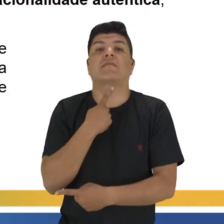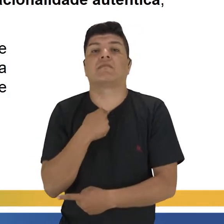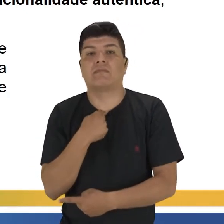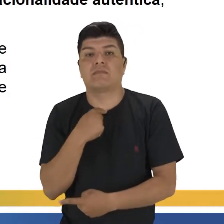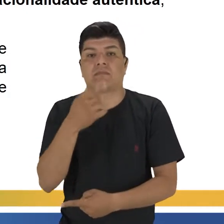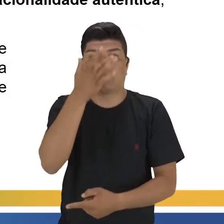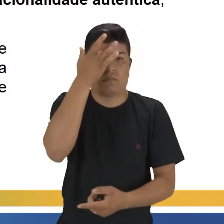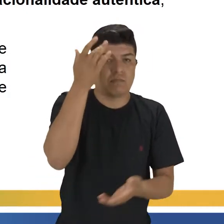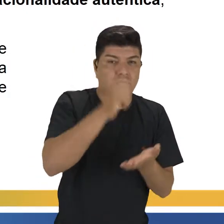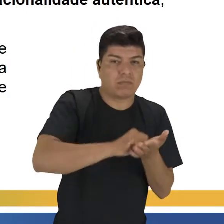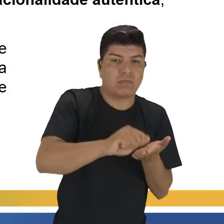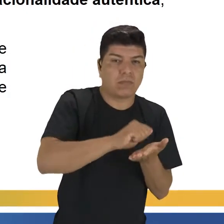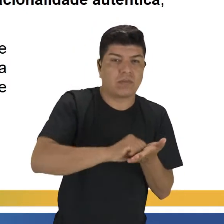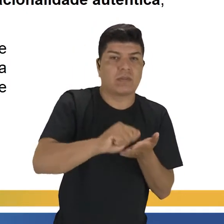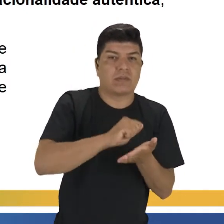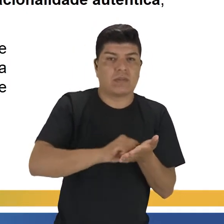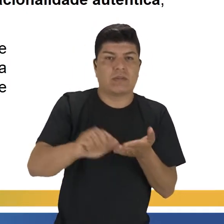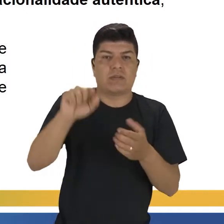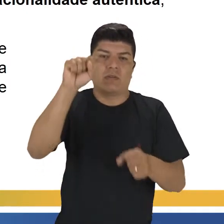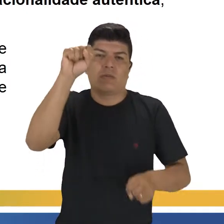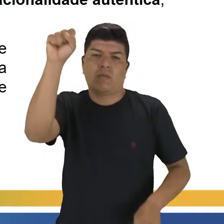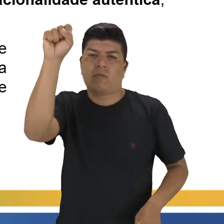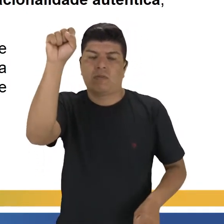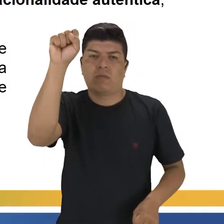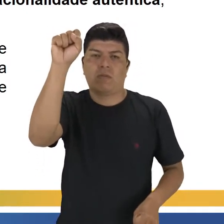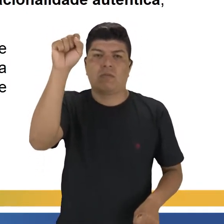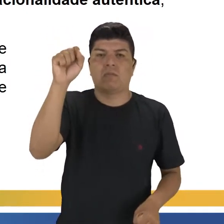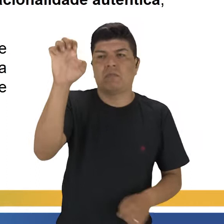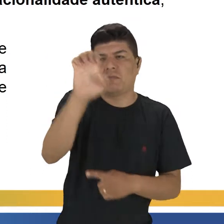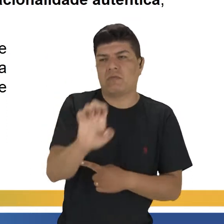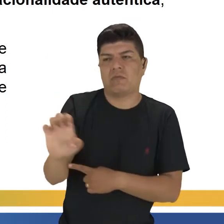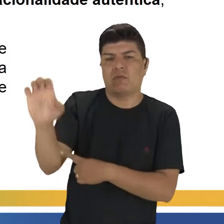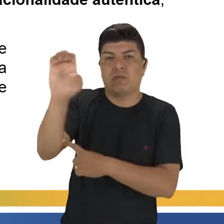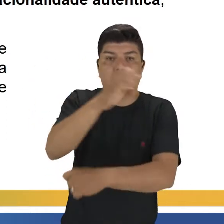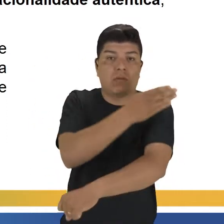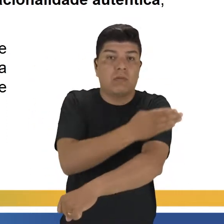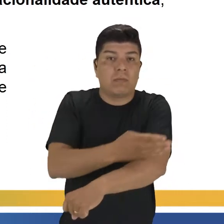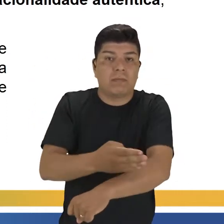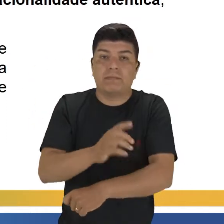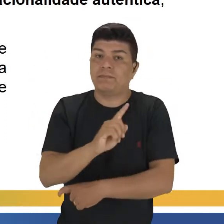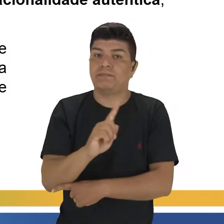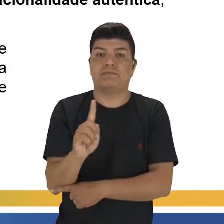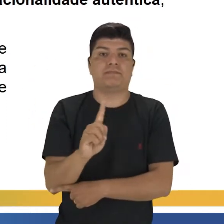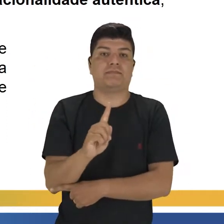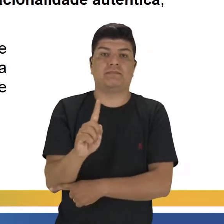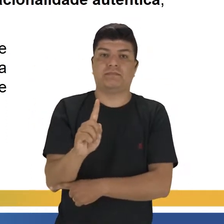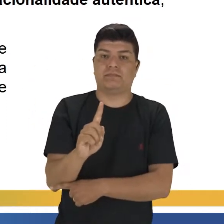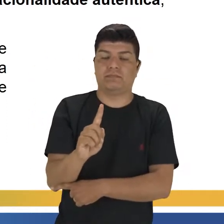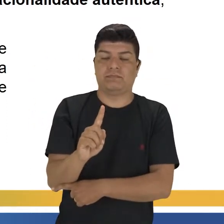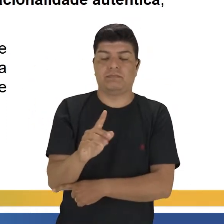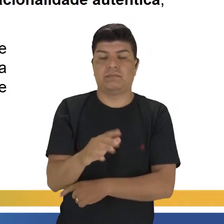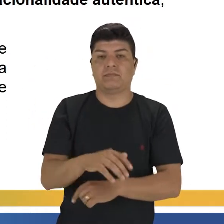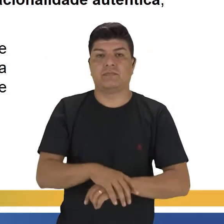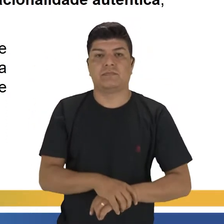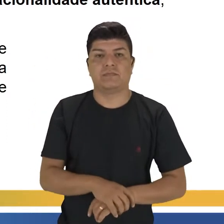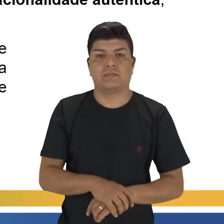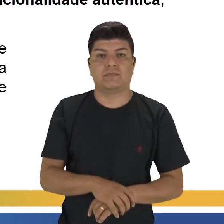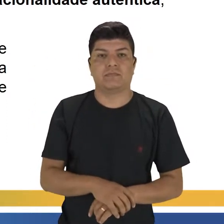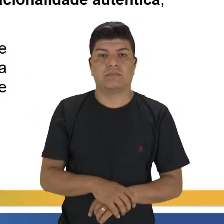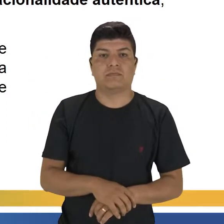dos escritores pegar como herói o europeu, o branco, tá? E nem